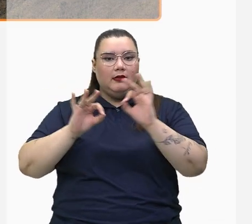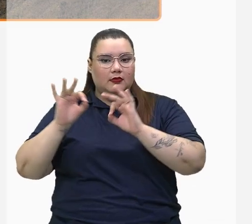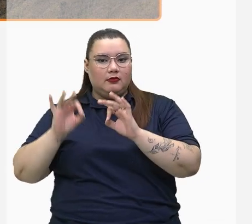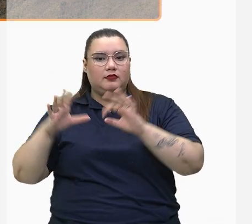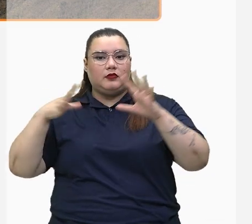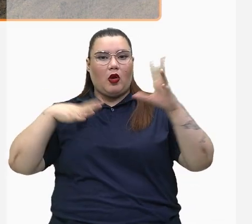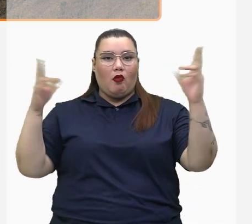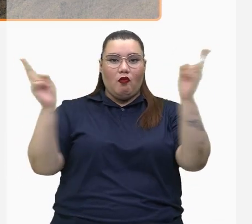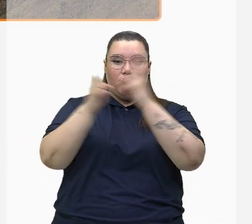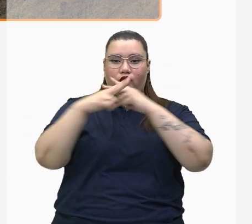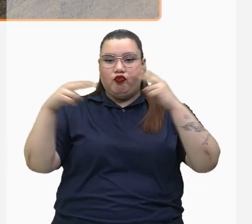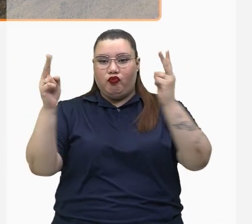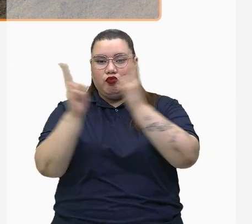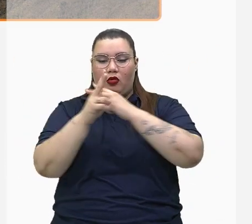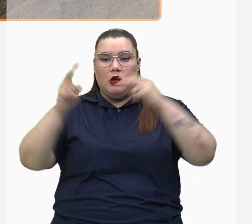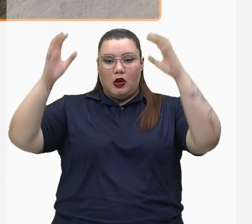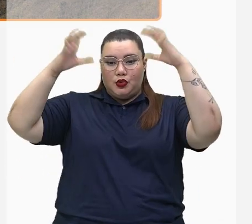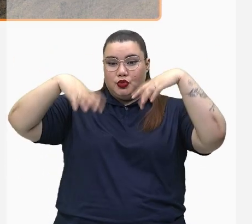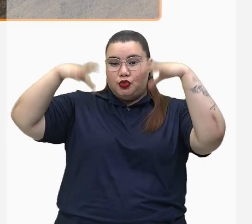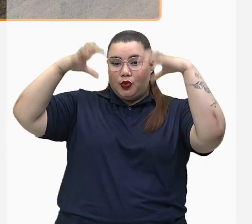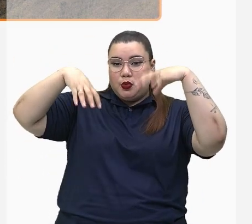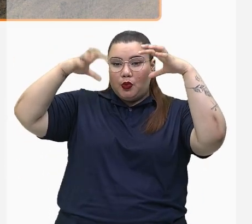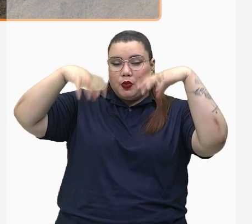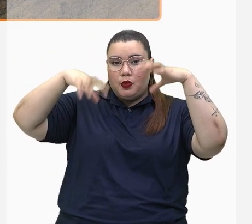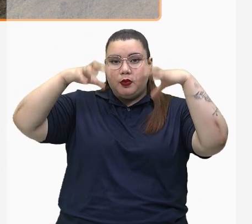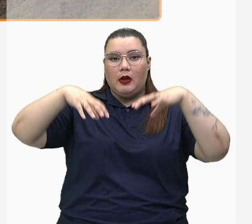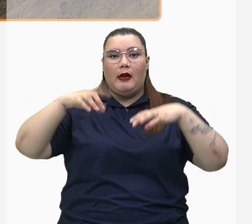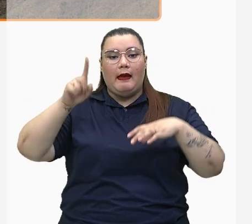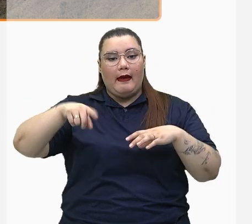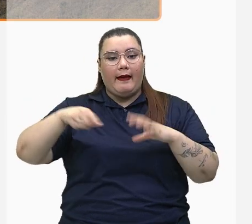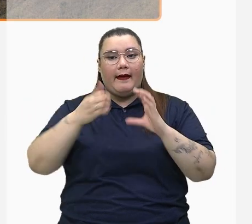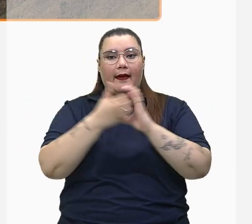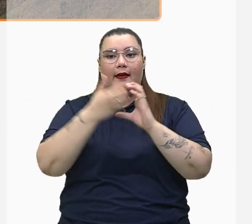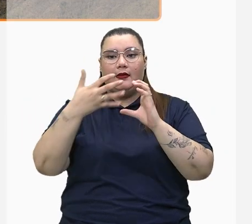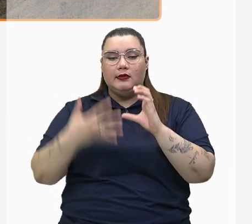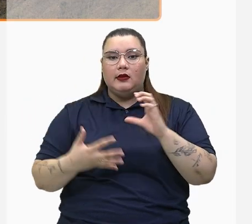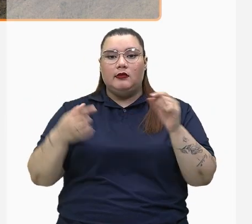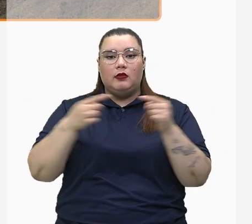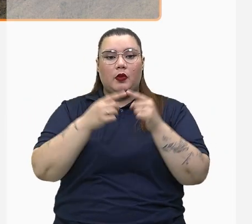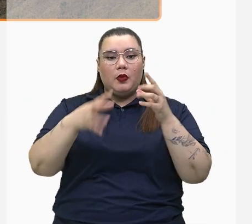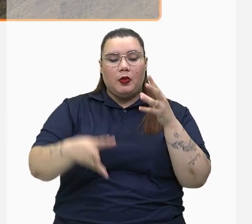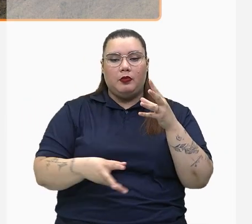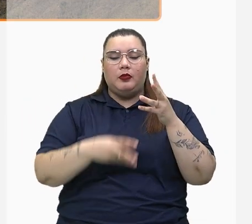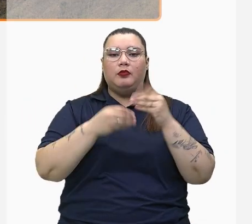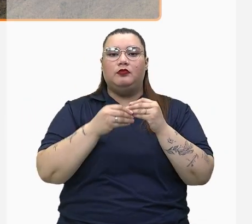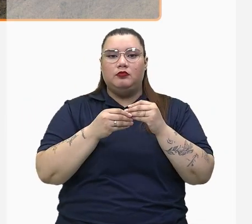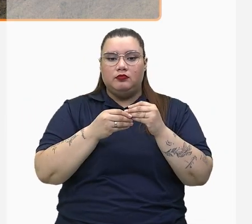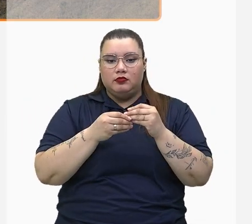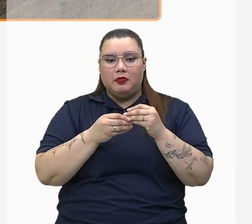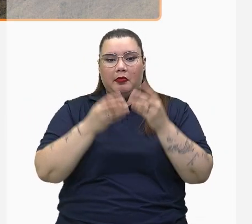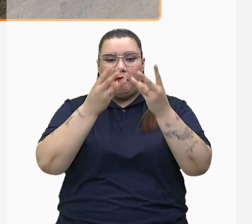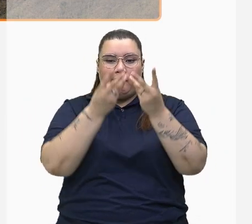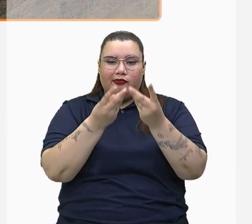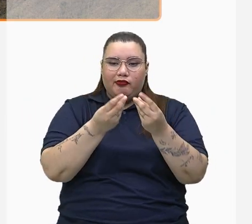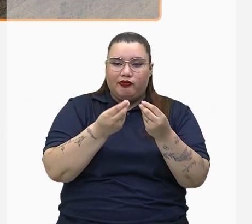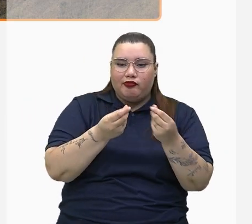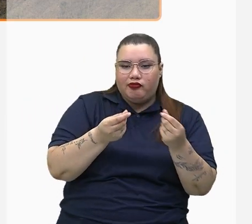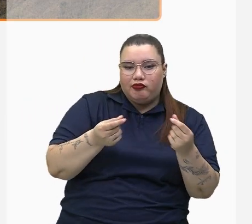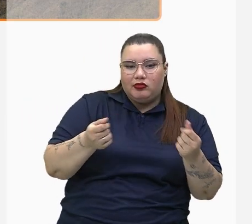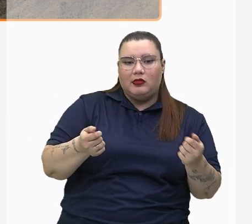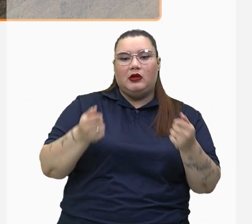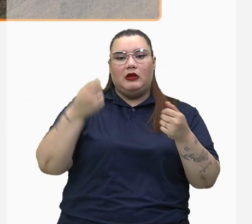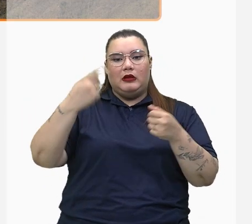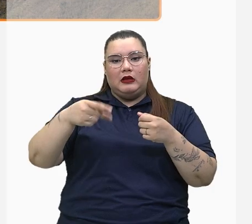e da água, da chuva, que são fatores que vão contribuindo para o desgaste